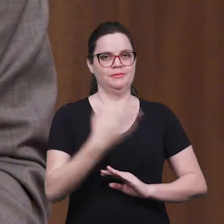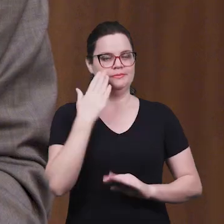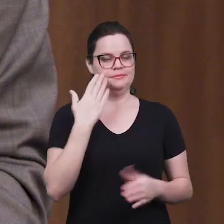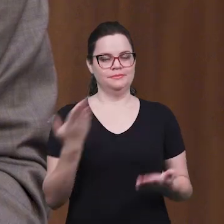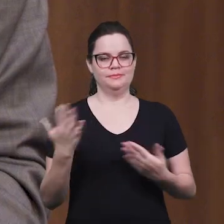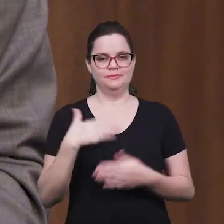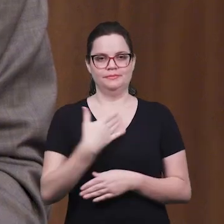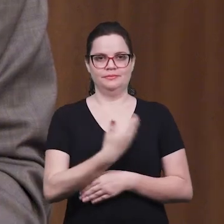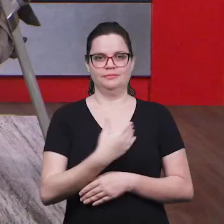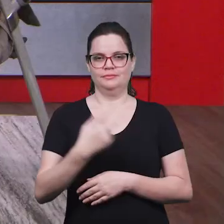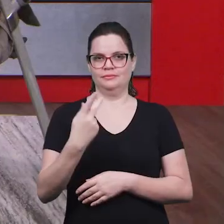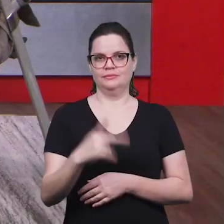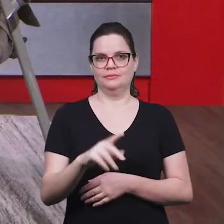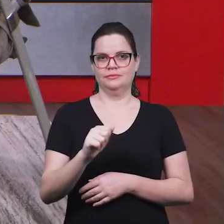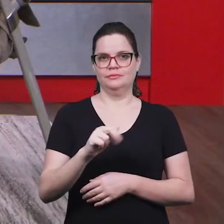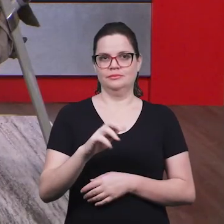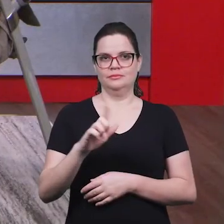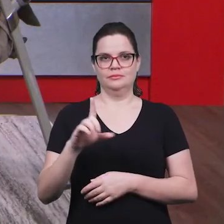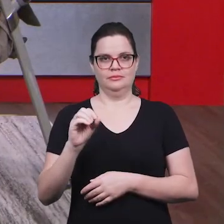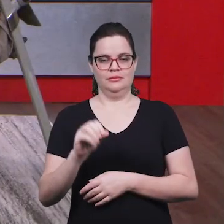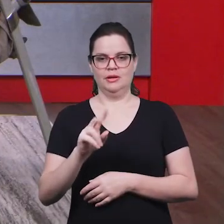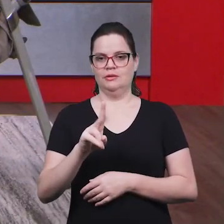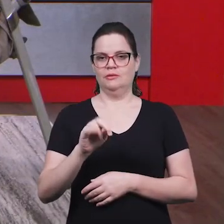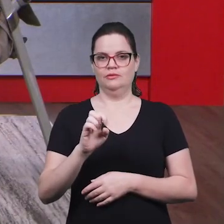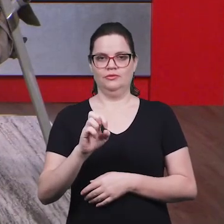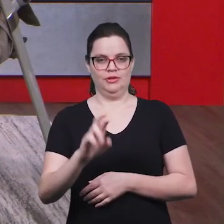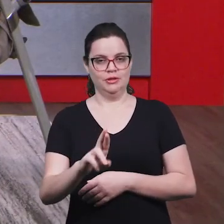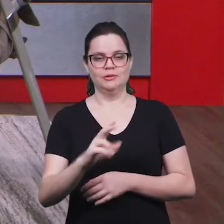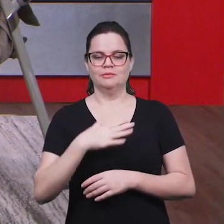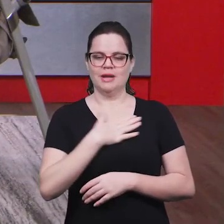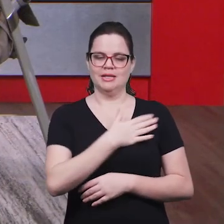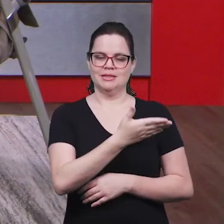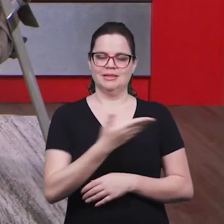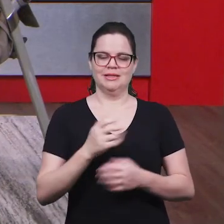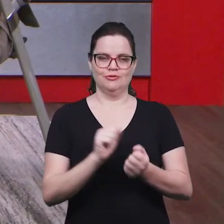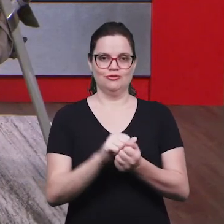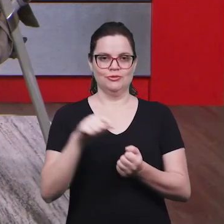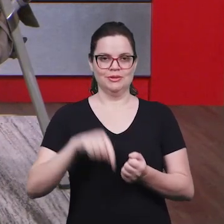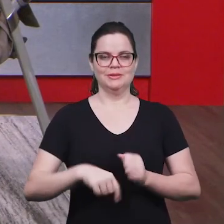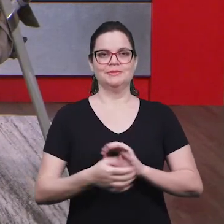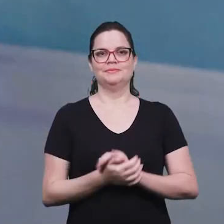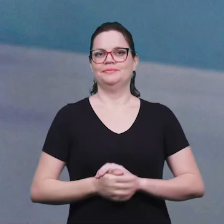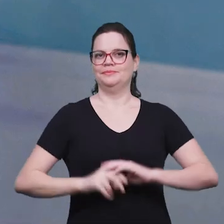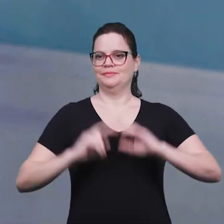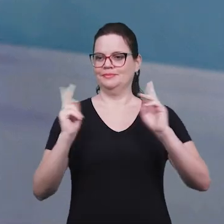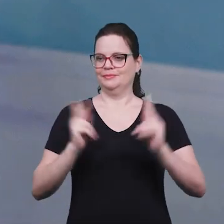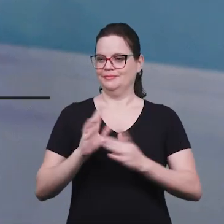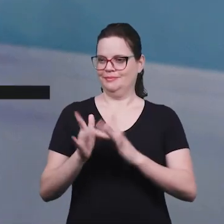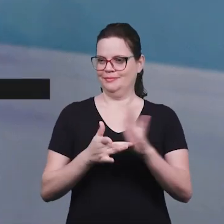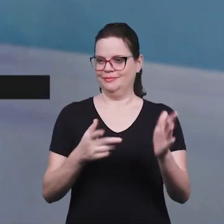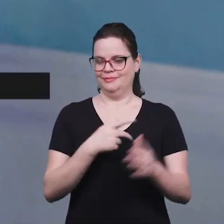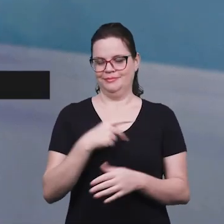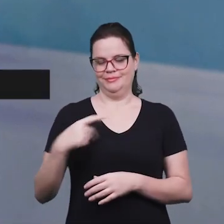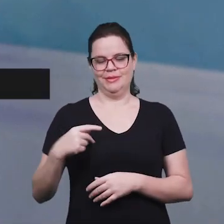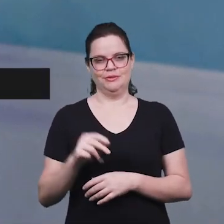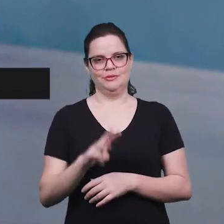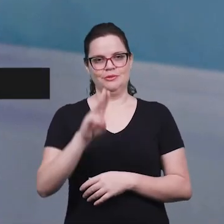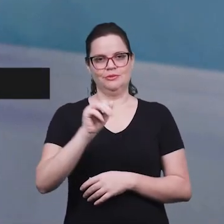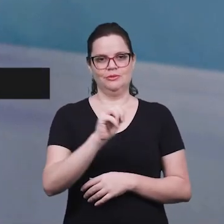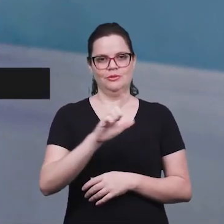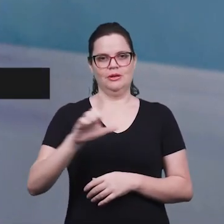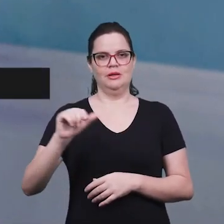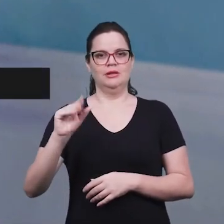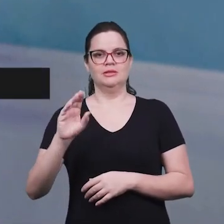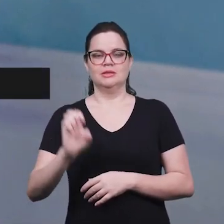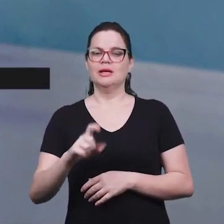amigo Paulo Vitor Bisoli Vieira. Que prazer tê-lo no programa, Paulo. A paz do Senhor, pastor Wallace, o prazer é todo meu. Muito